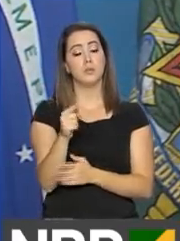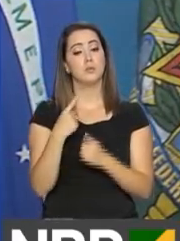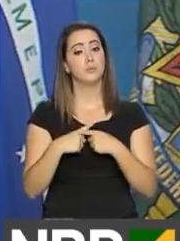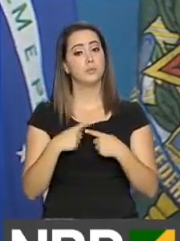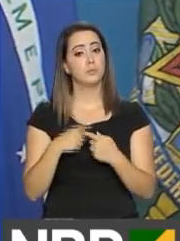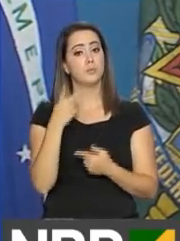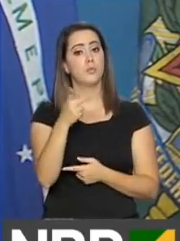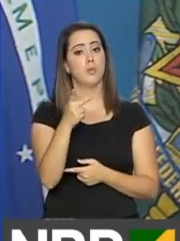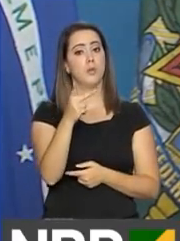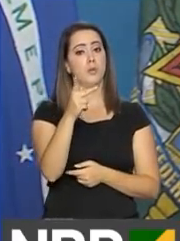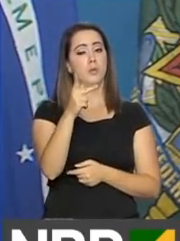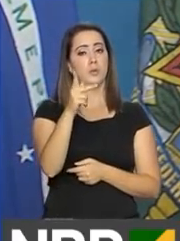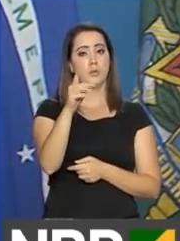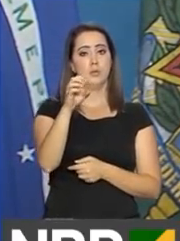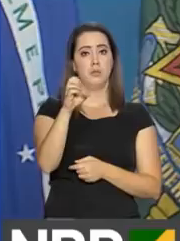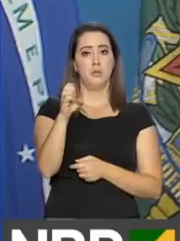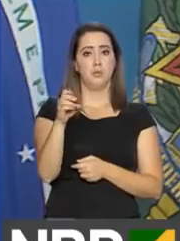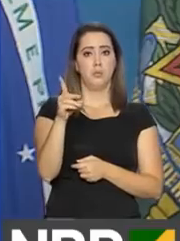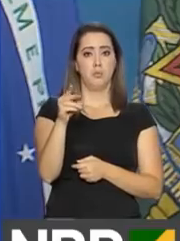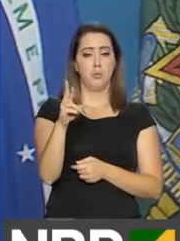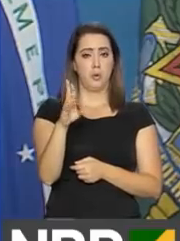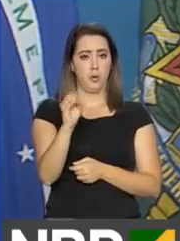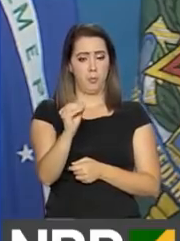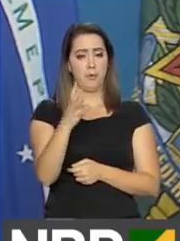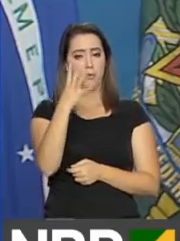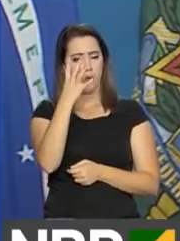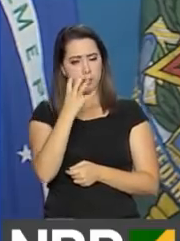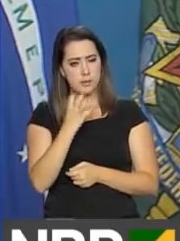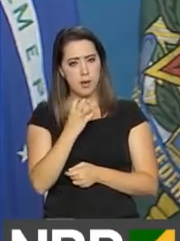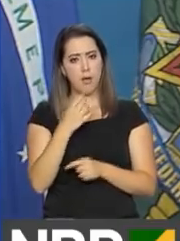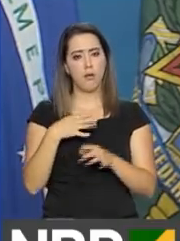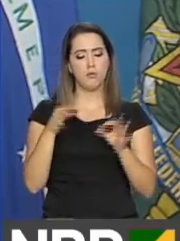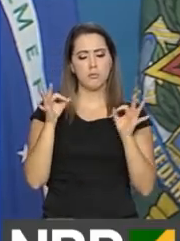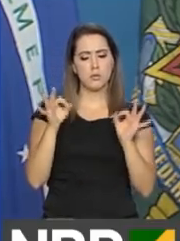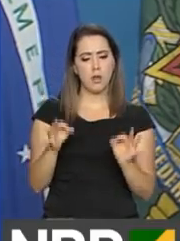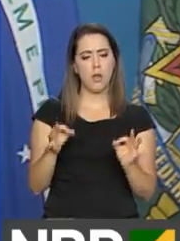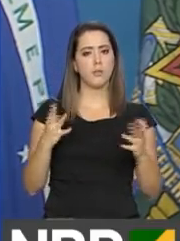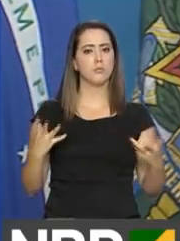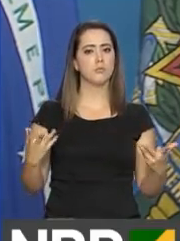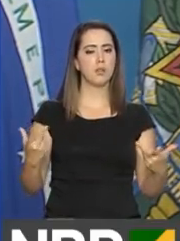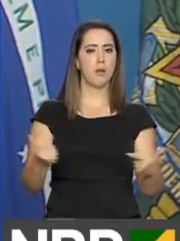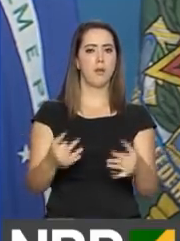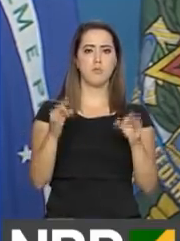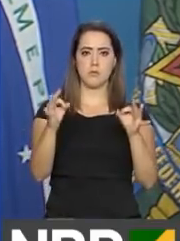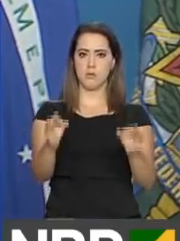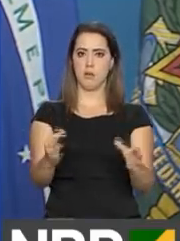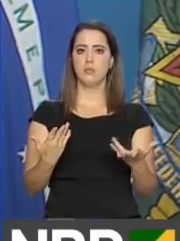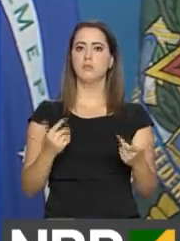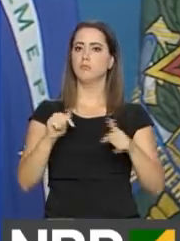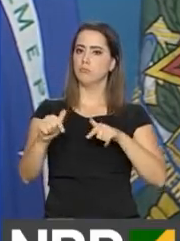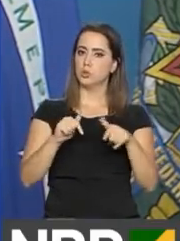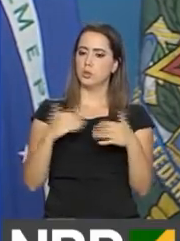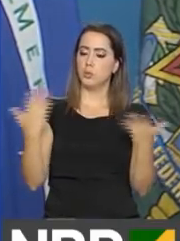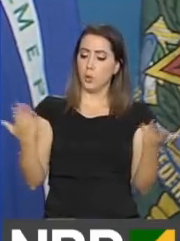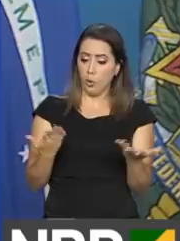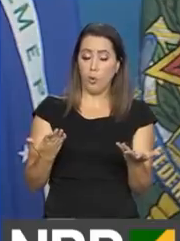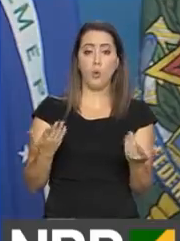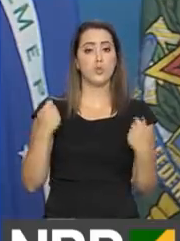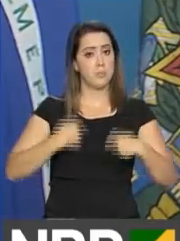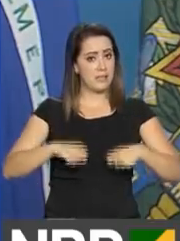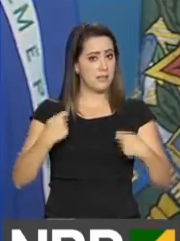bebo tossi injeção de seriedade e eficiência que a atual conjuntura a